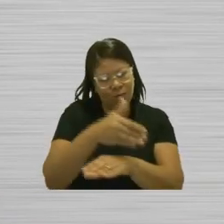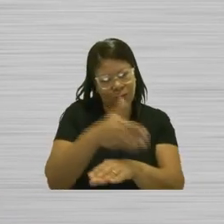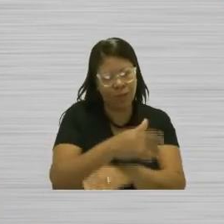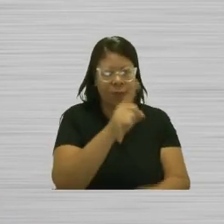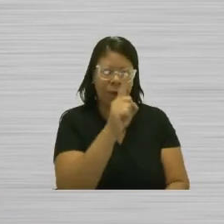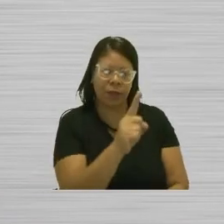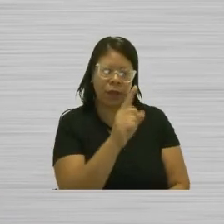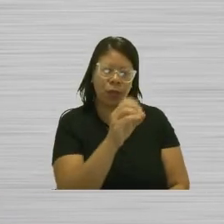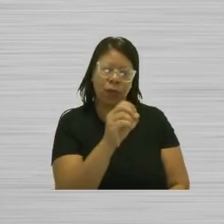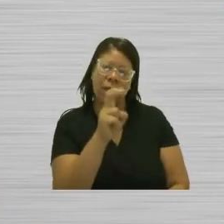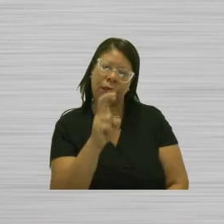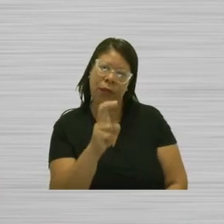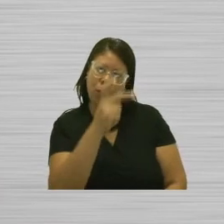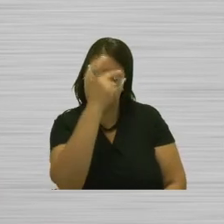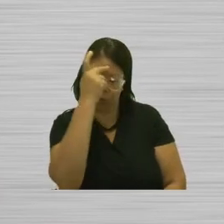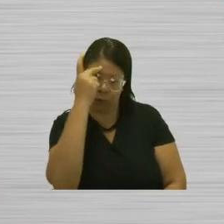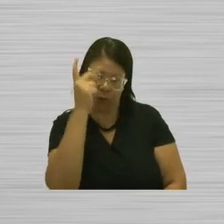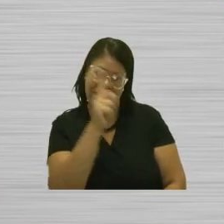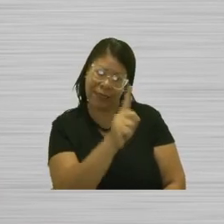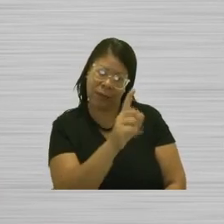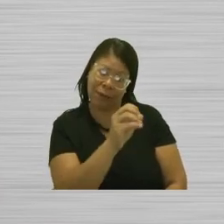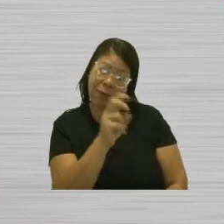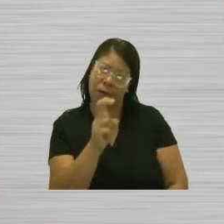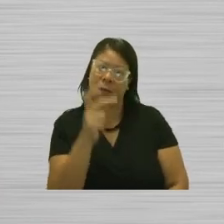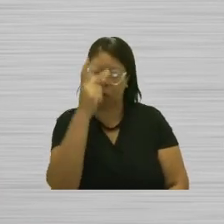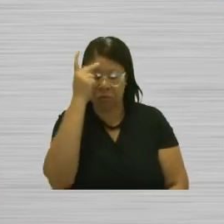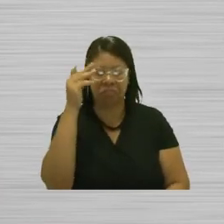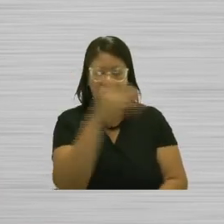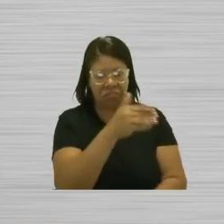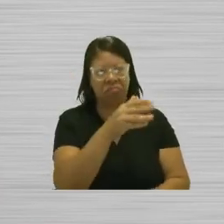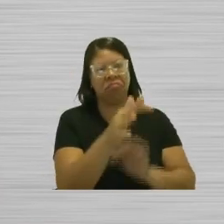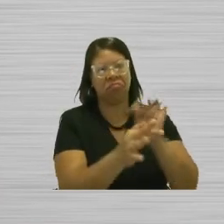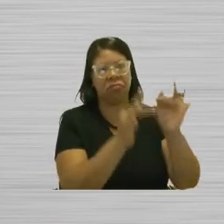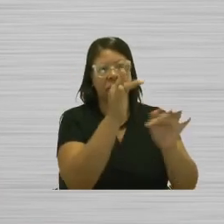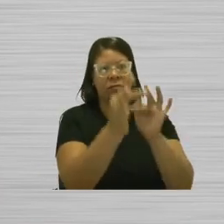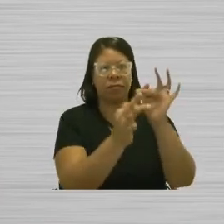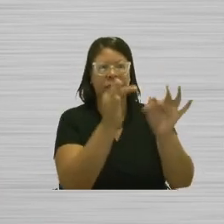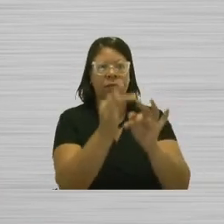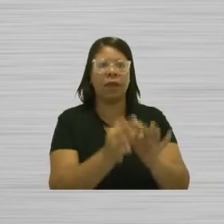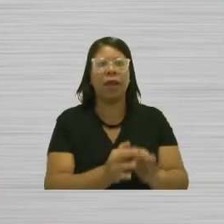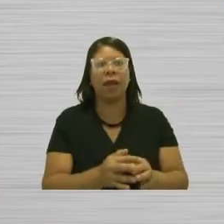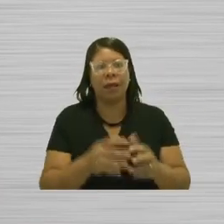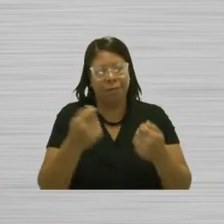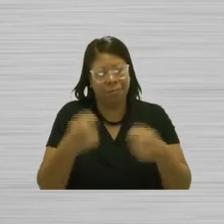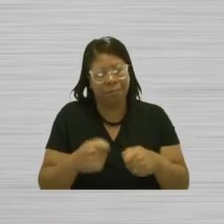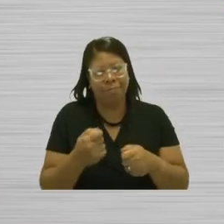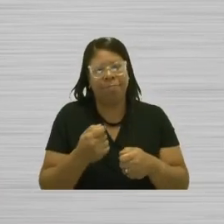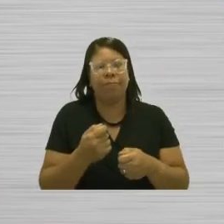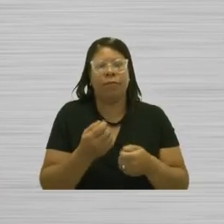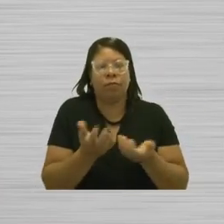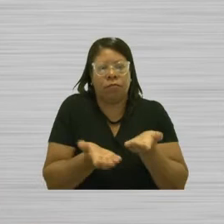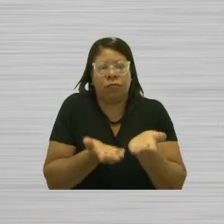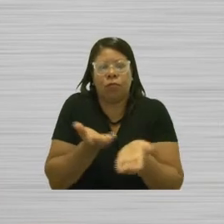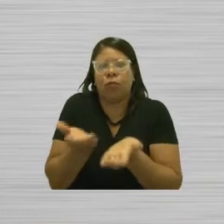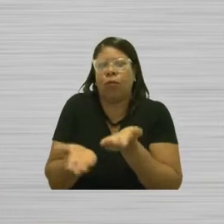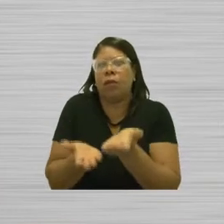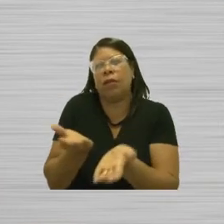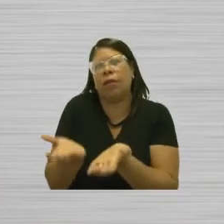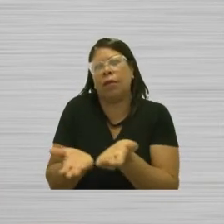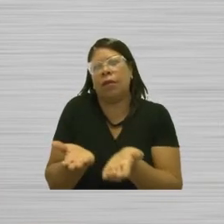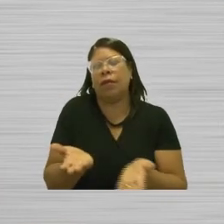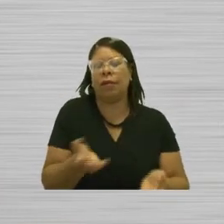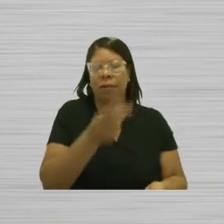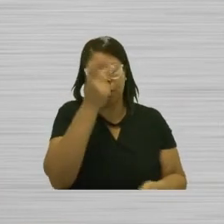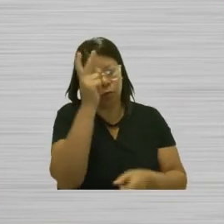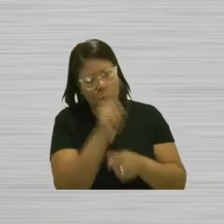pacientes no terceiro quadrimestre. Esses pacientes demandam o cuidado da equipe multiprofissional,